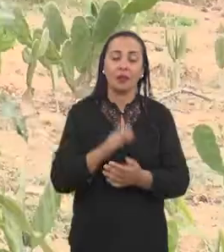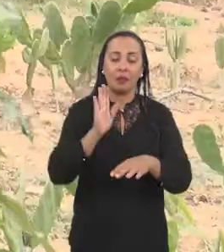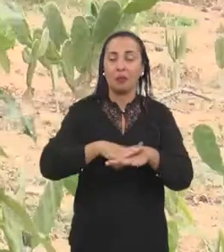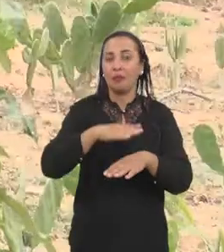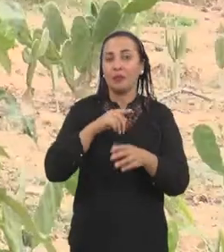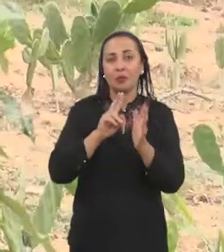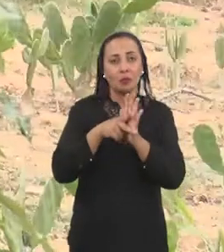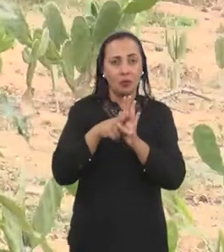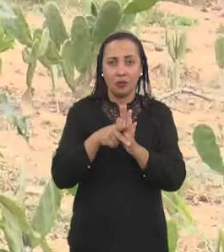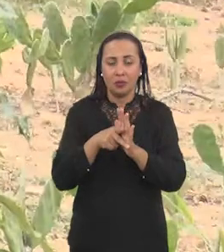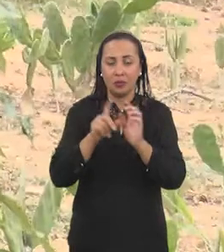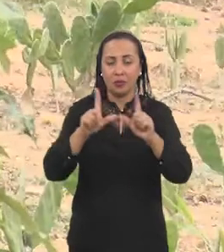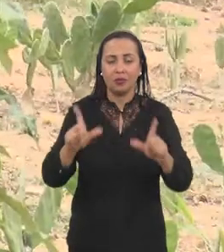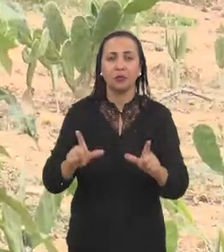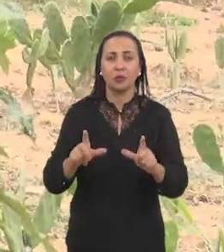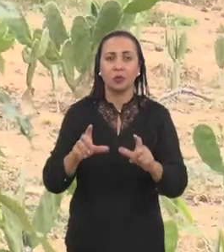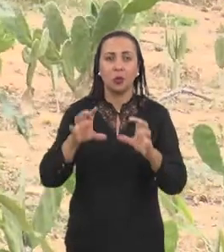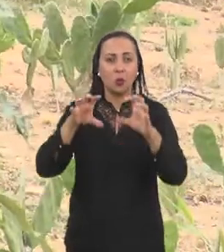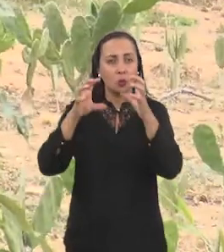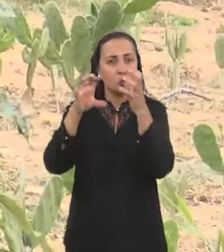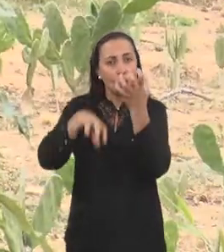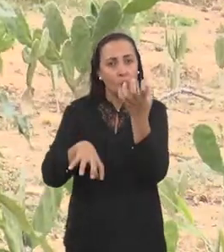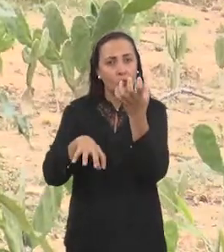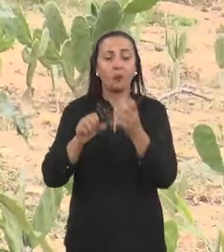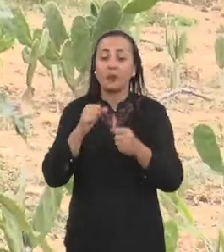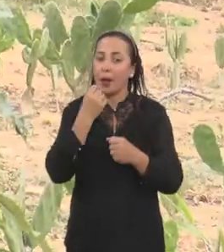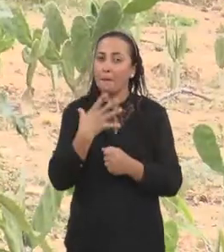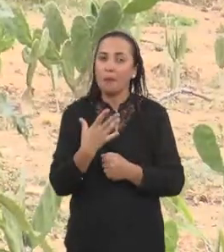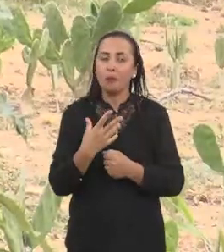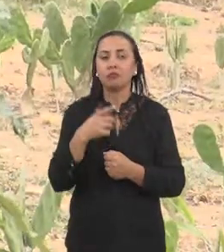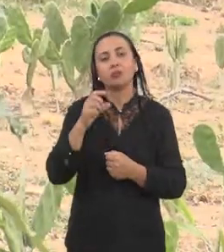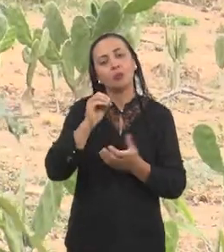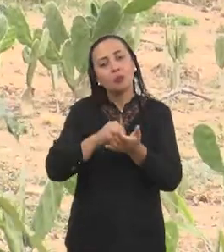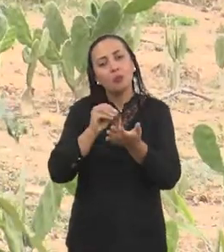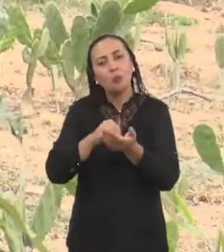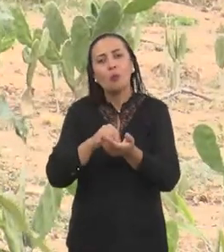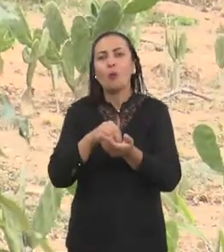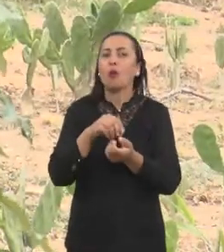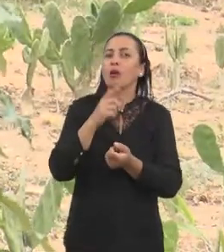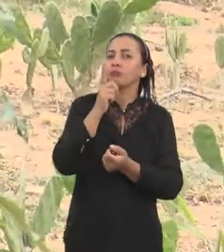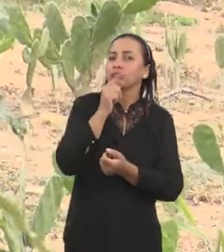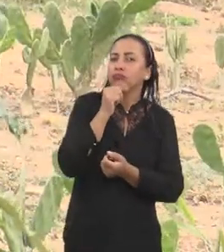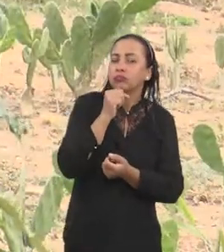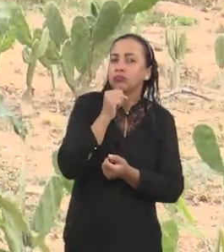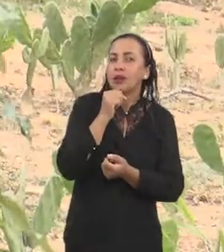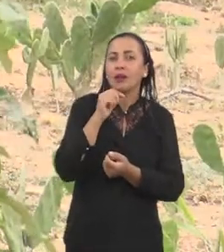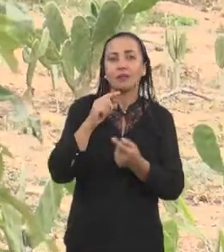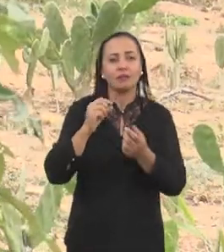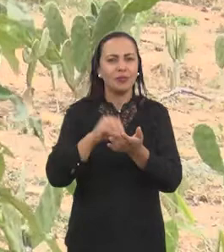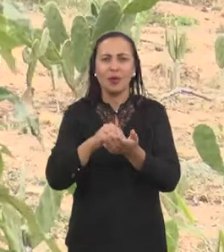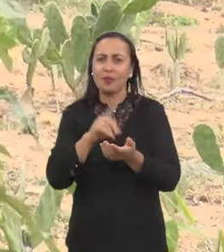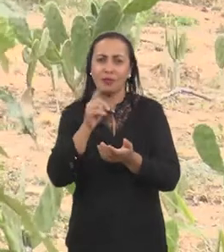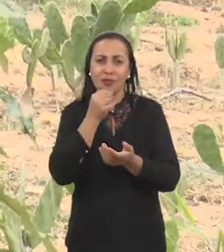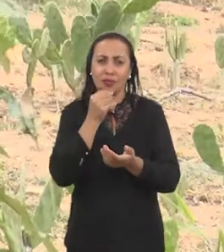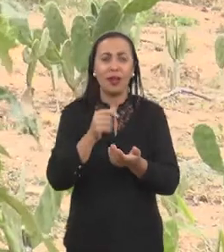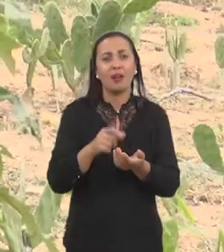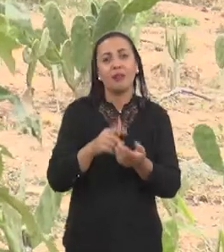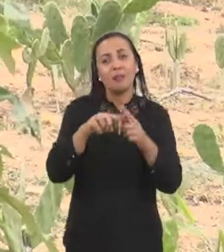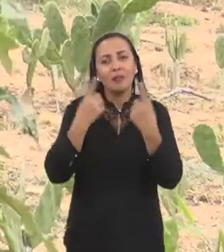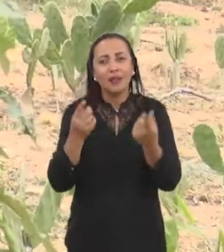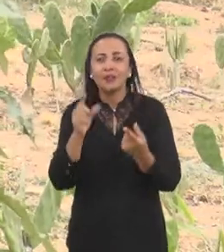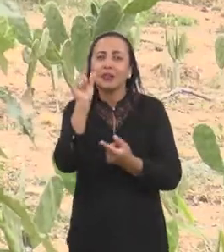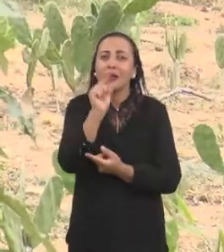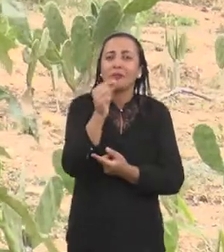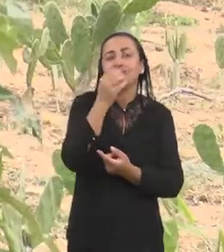palma. Um dos principais problemas no semiárido é essa disponibilidade hídrica, né? A gente não tem, vamos dizer assim, falta de